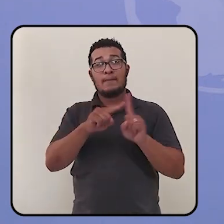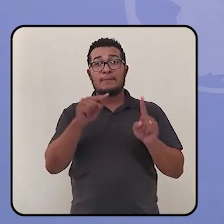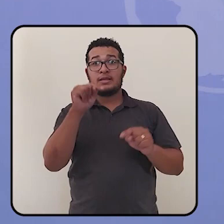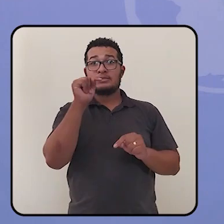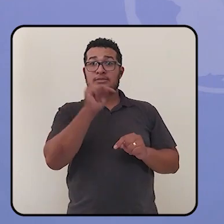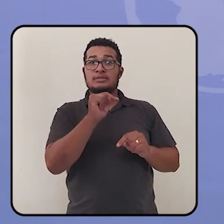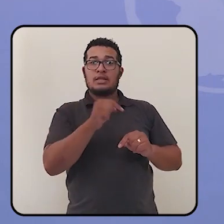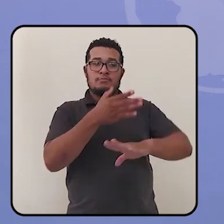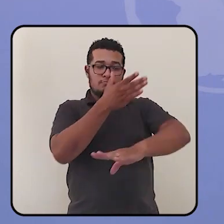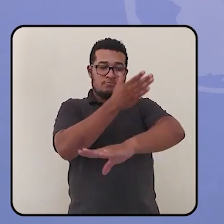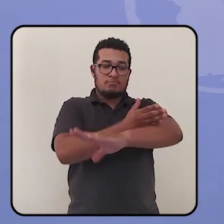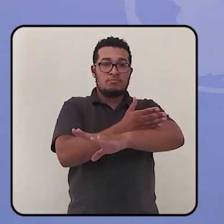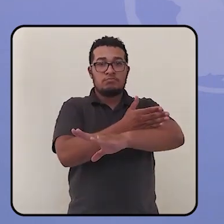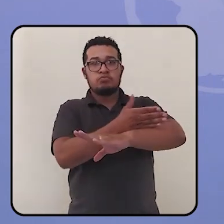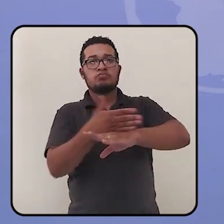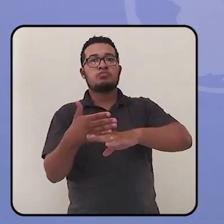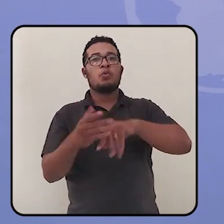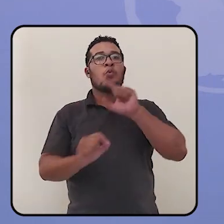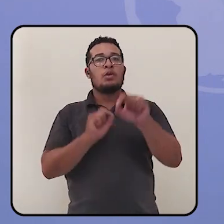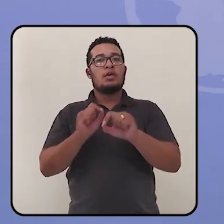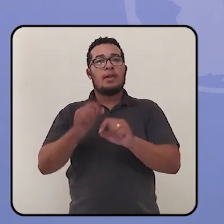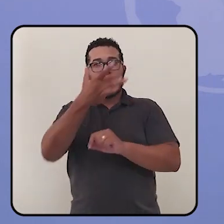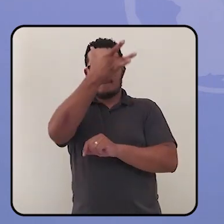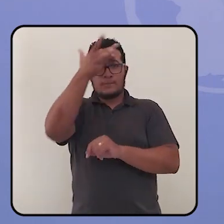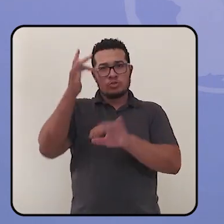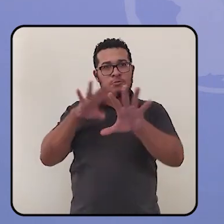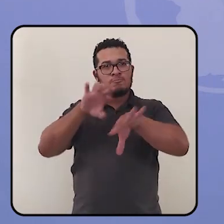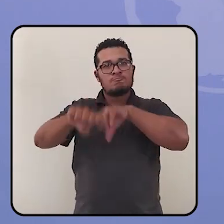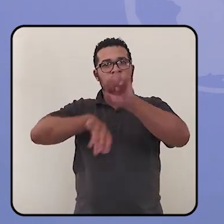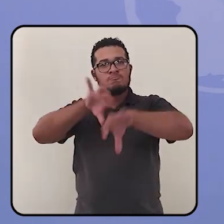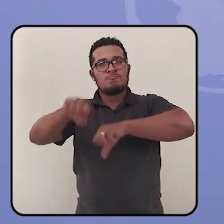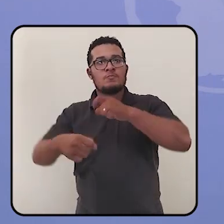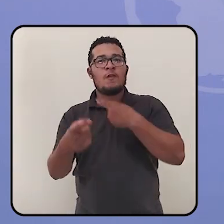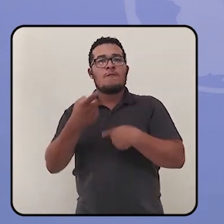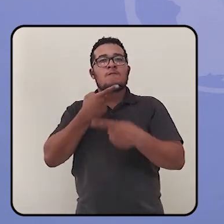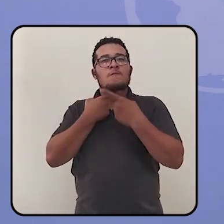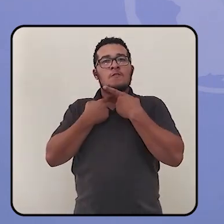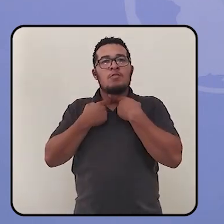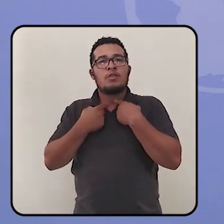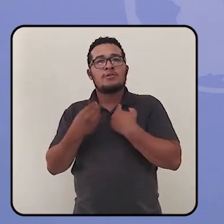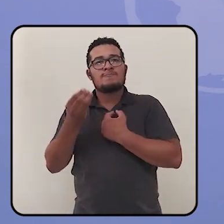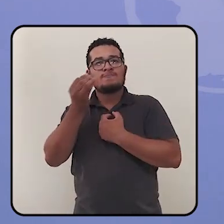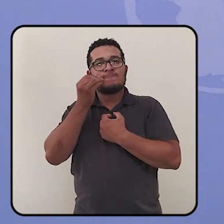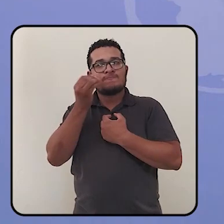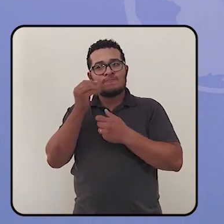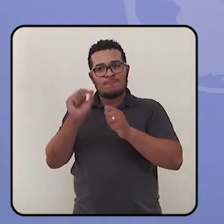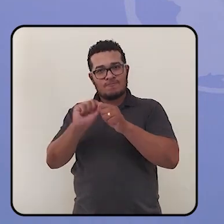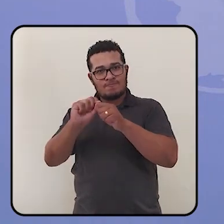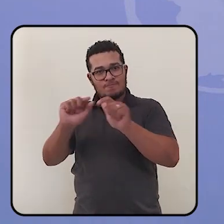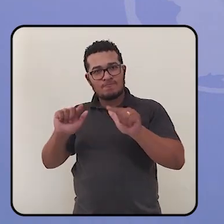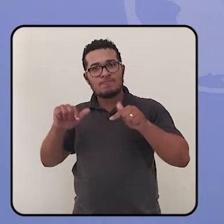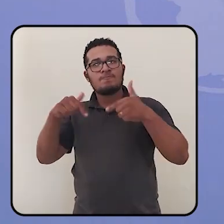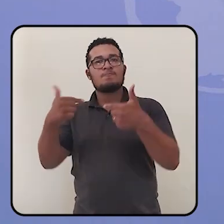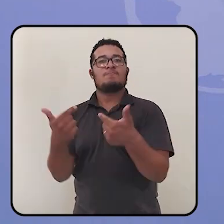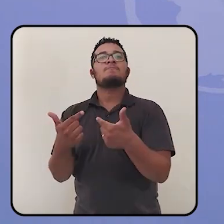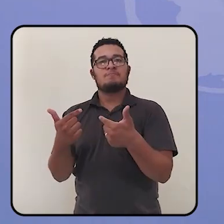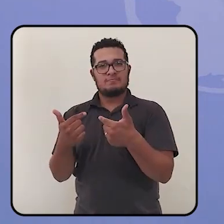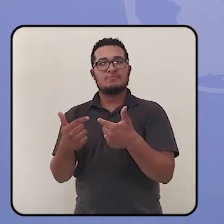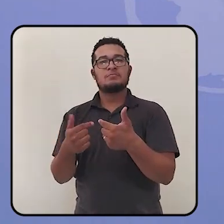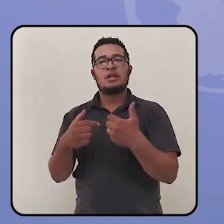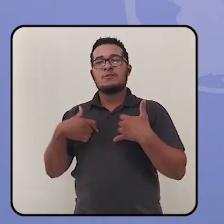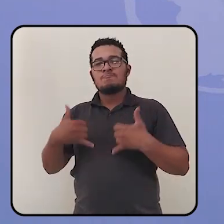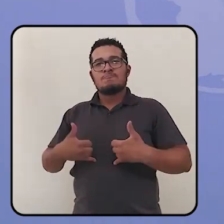moderna no renascimento o homem ele começou a buscar satisfação satisfazer os desejos dos órgãos dos